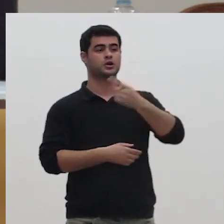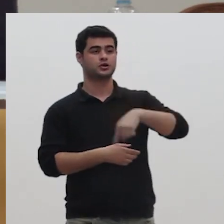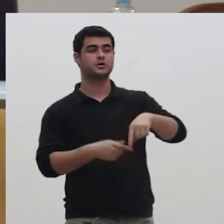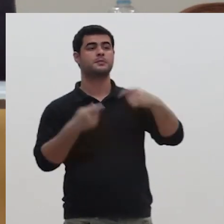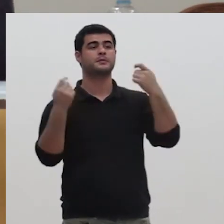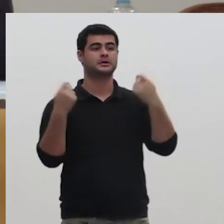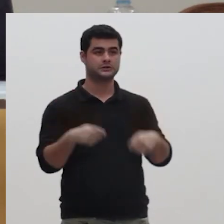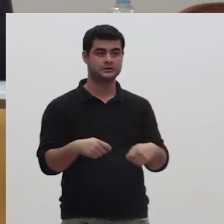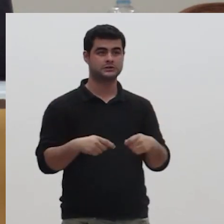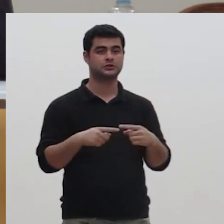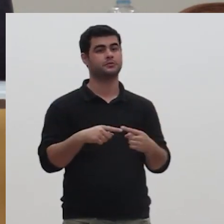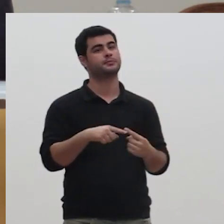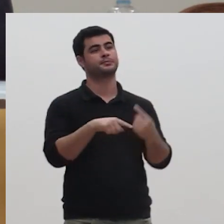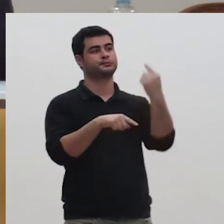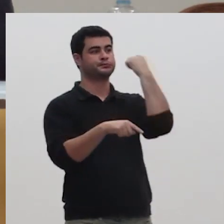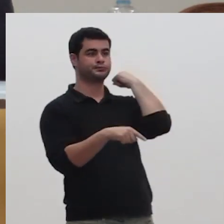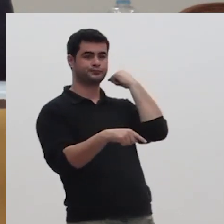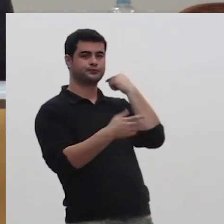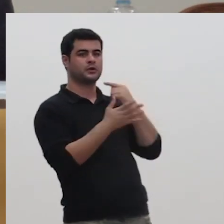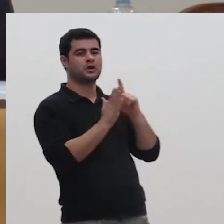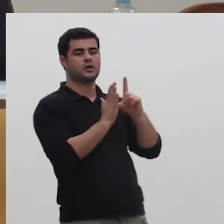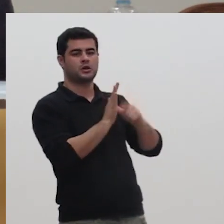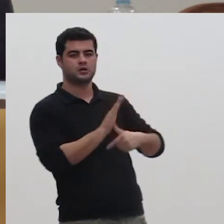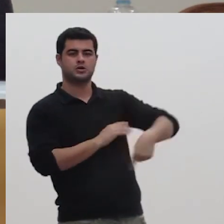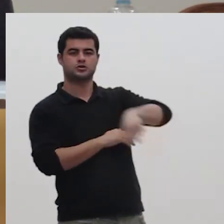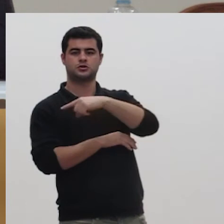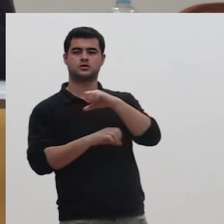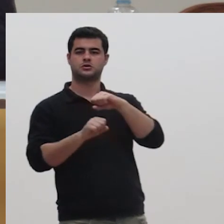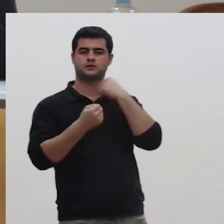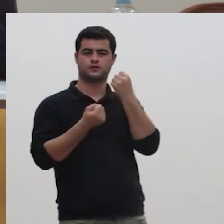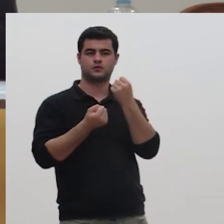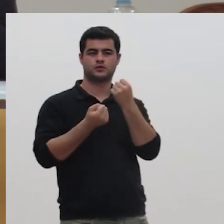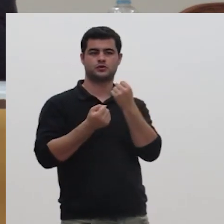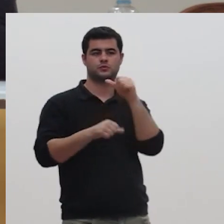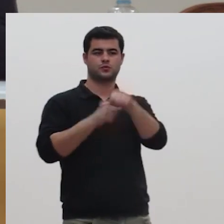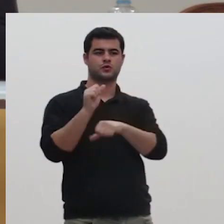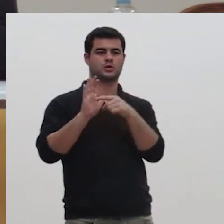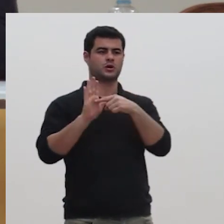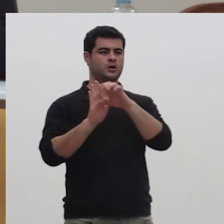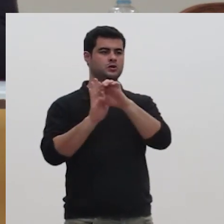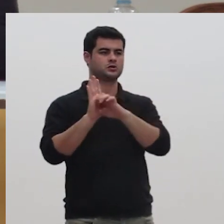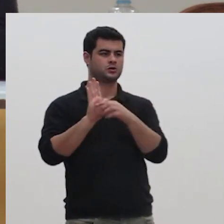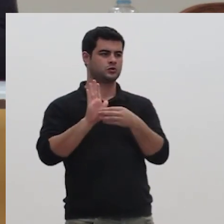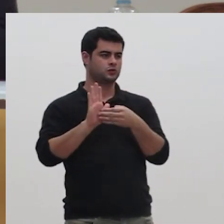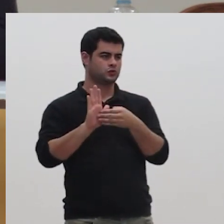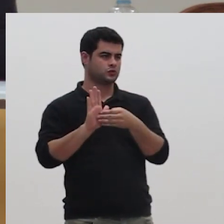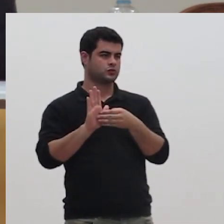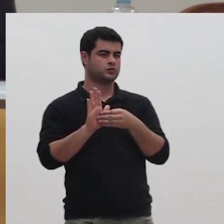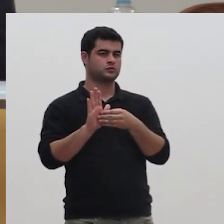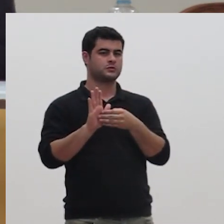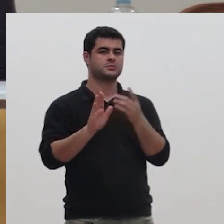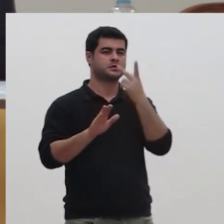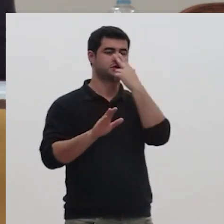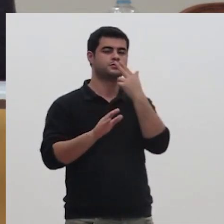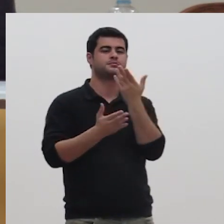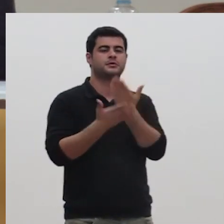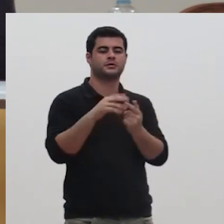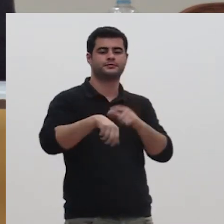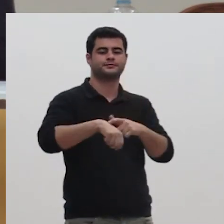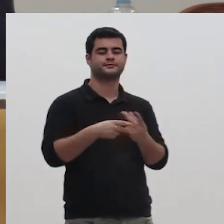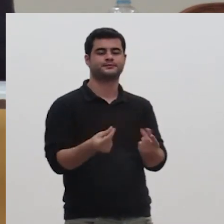já passou o tempo da gente alterar os nossos estatutos e regimento, mas, ao mesmo tempo, nós perdemos o timing de fazer aquele